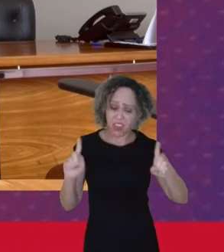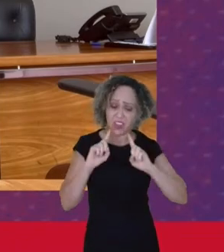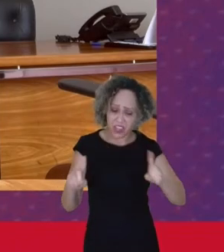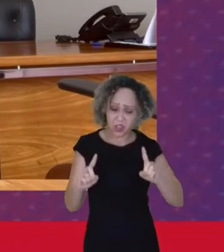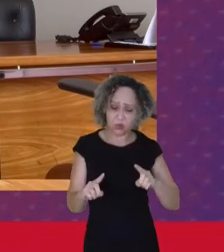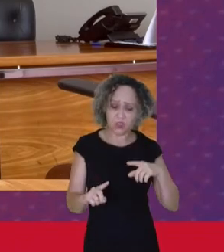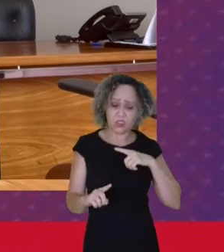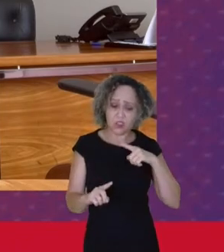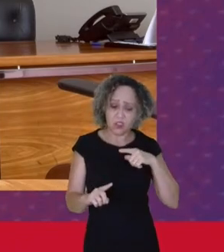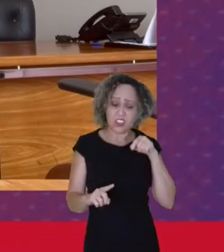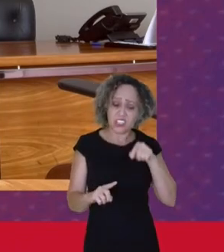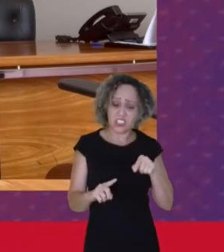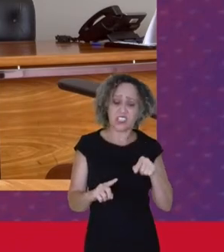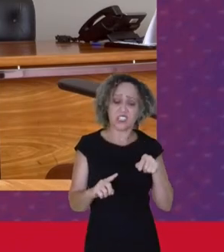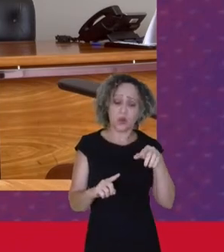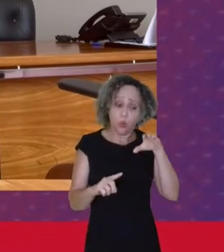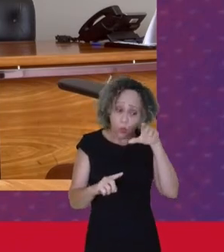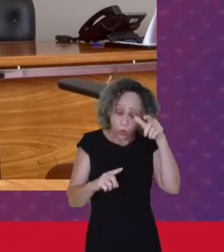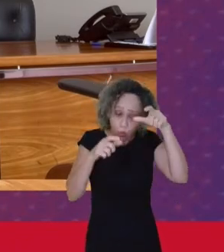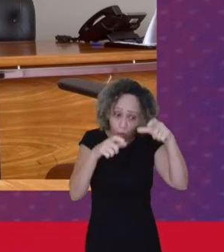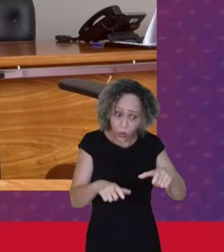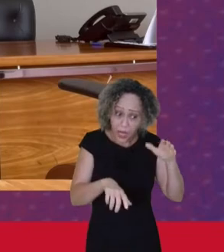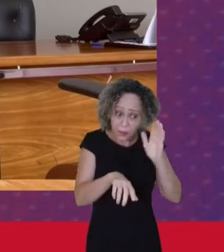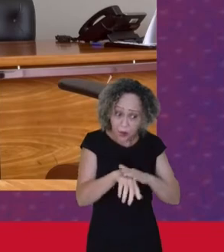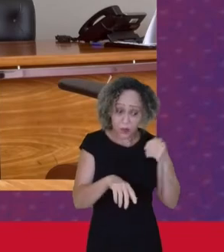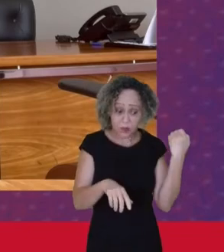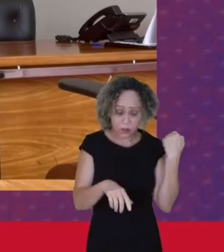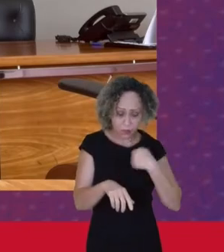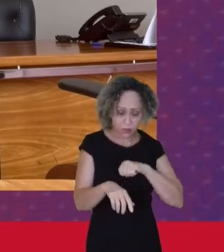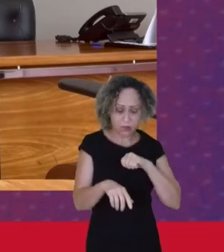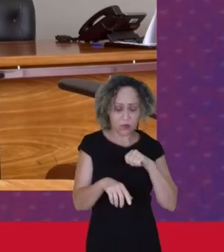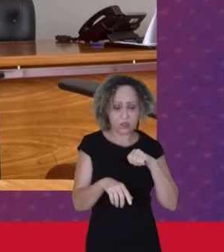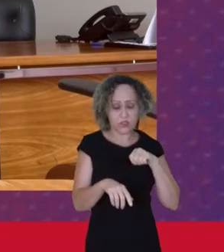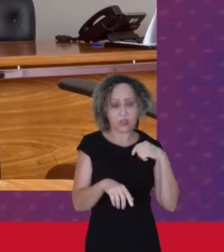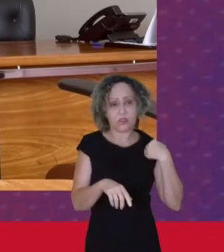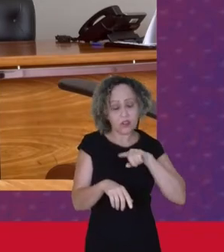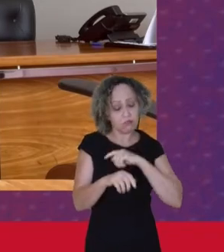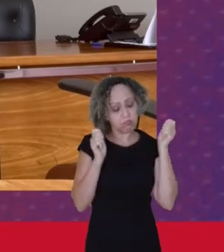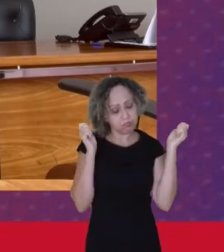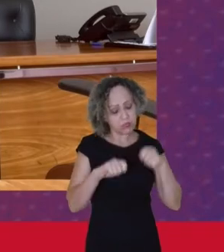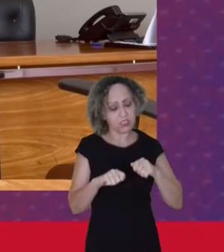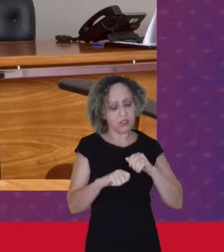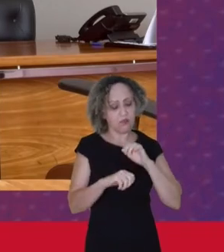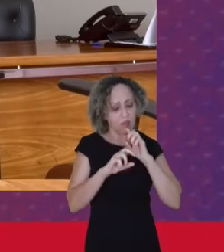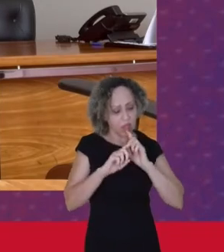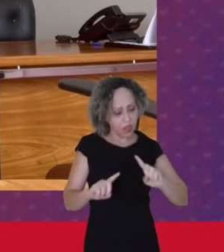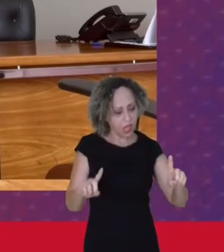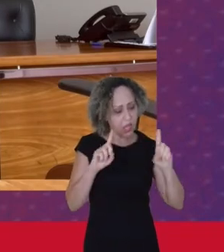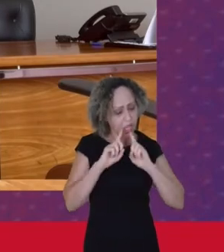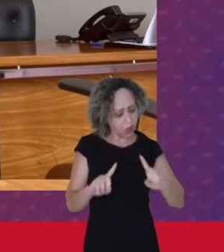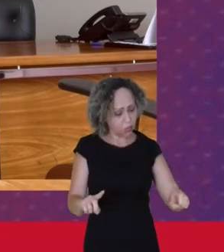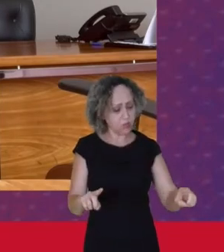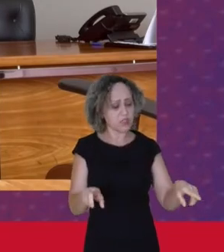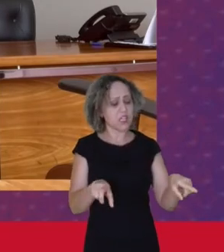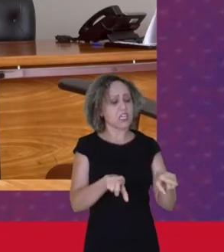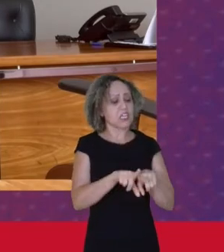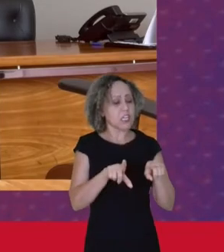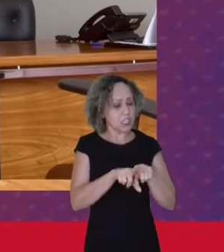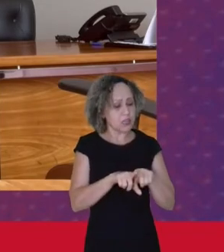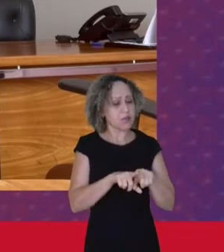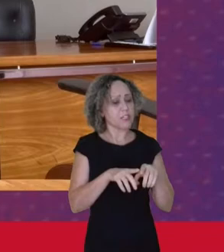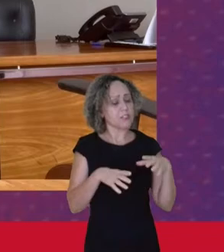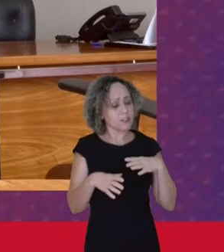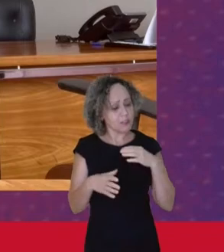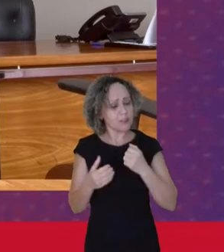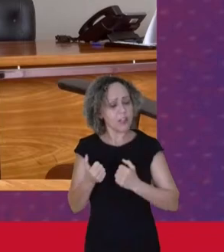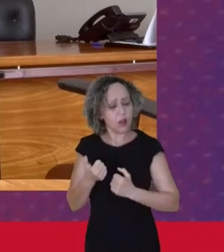ferramenta de poder fazer a denúncia e você ter toda essa parte de educação em direitos humanos, onde você fazia